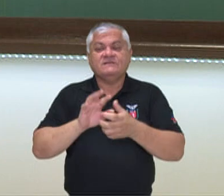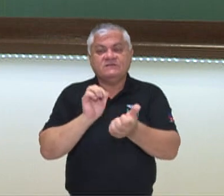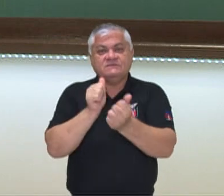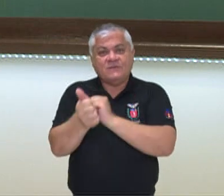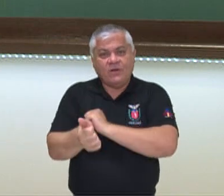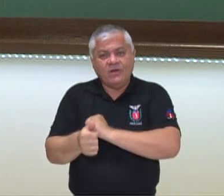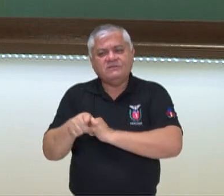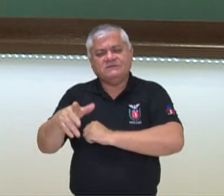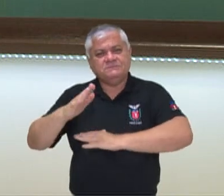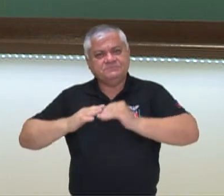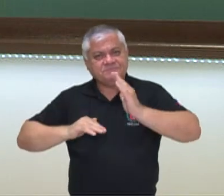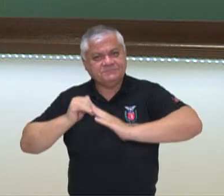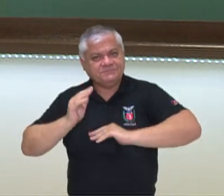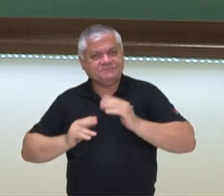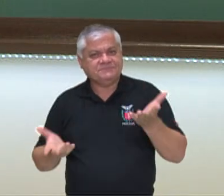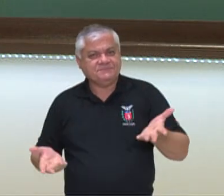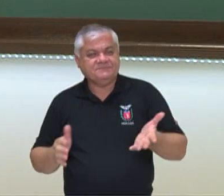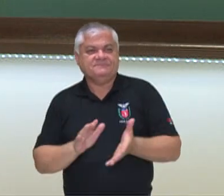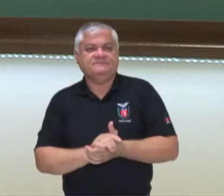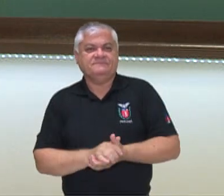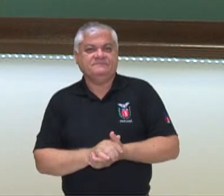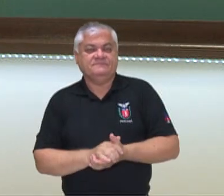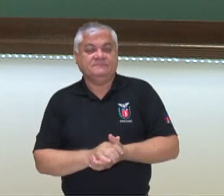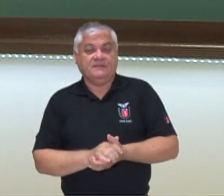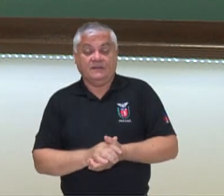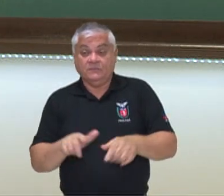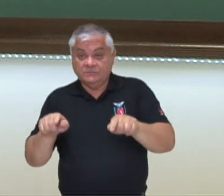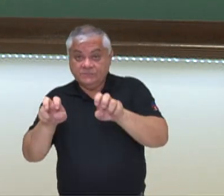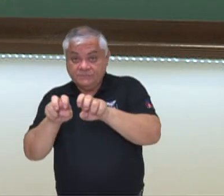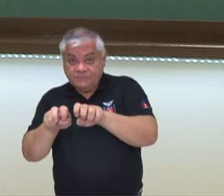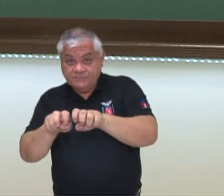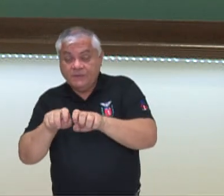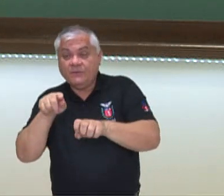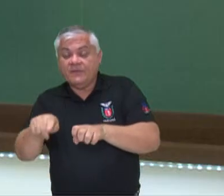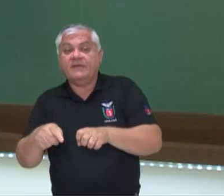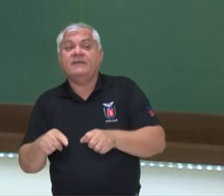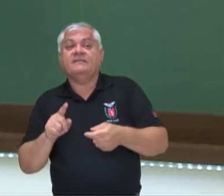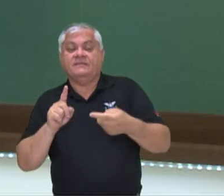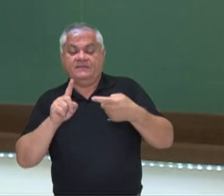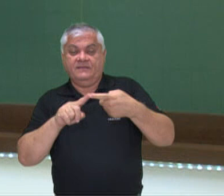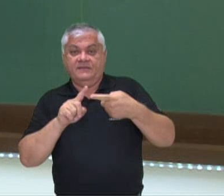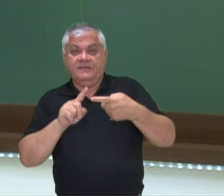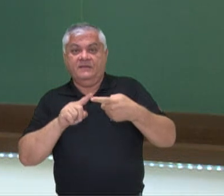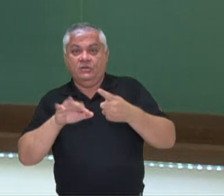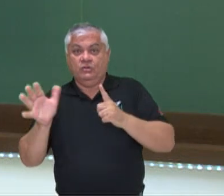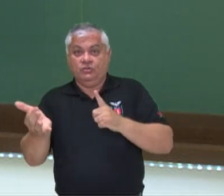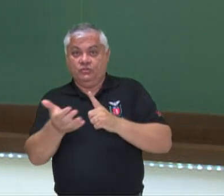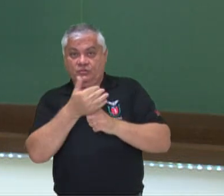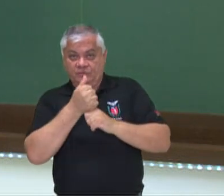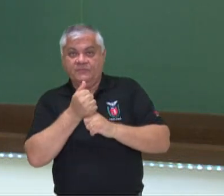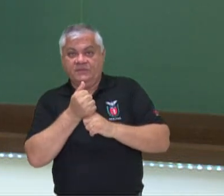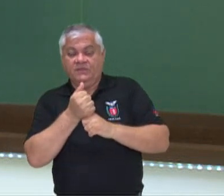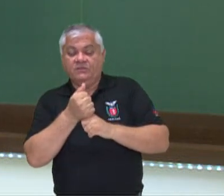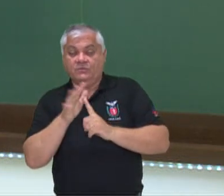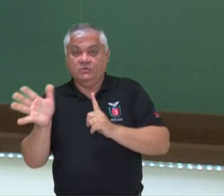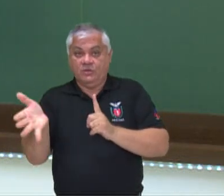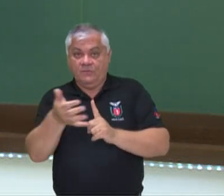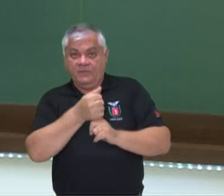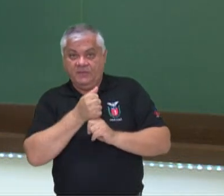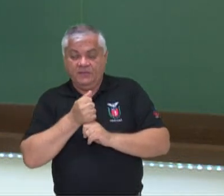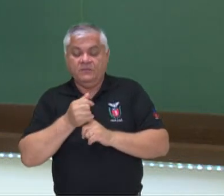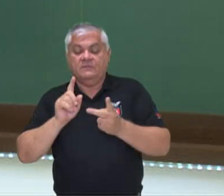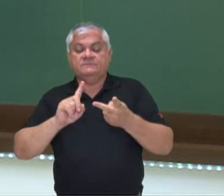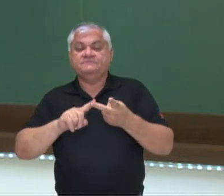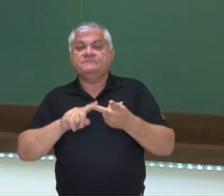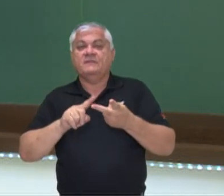poder praticar aquele esporte. Então, no futsal, os fundamentos são o domínio, a forma como eu recepciono a bola,